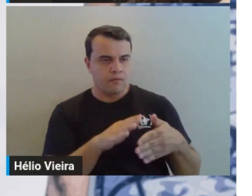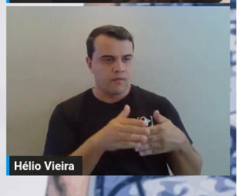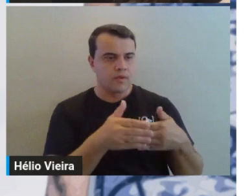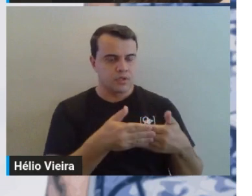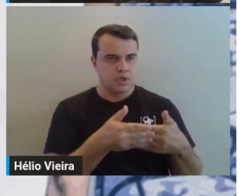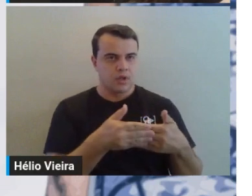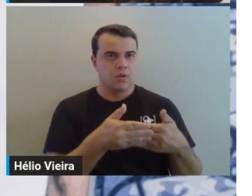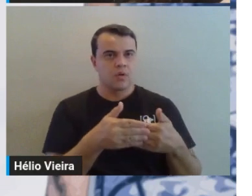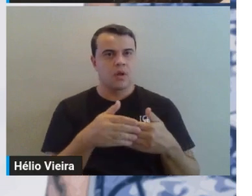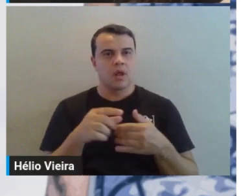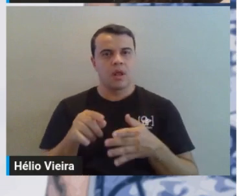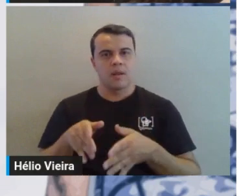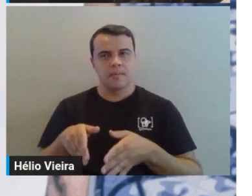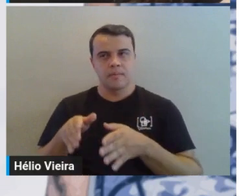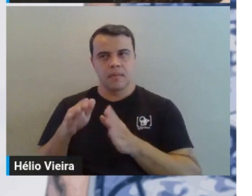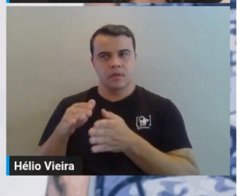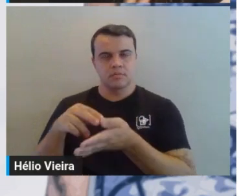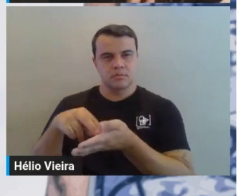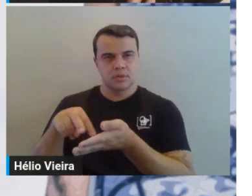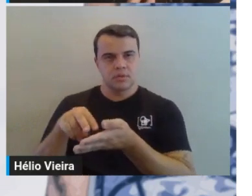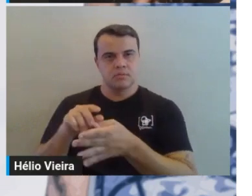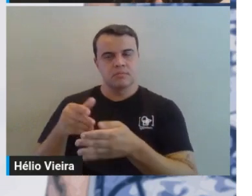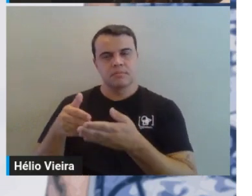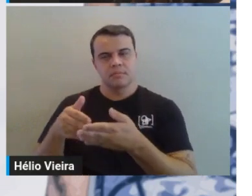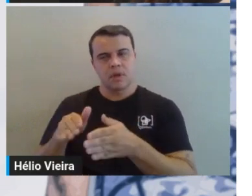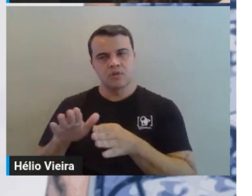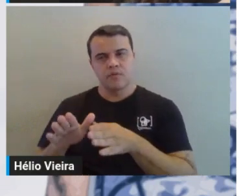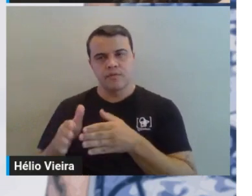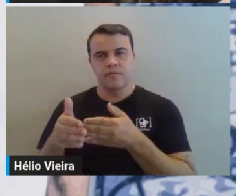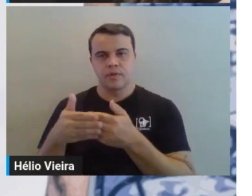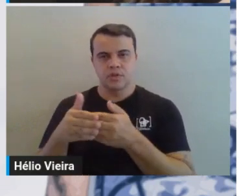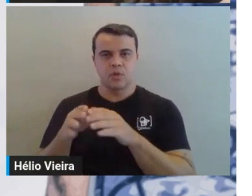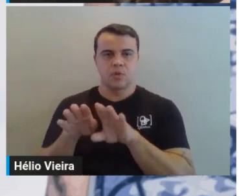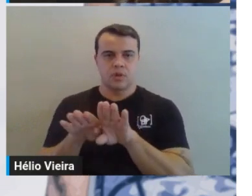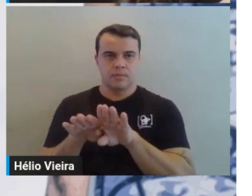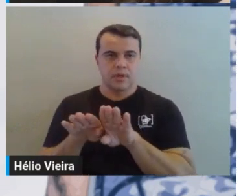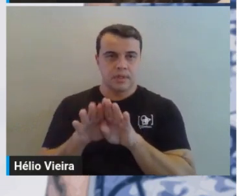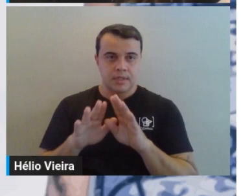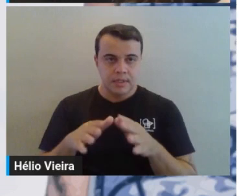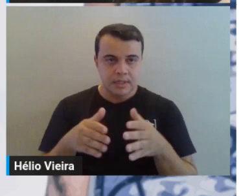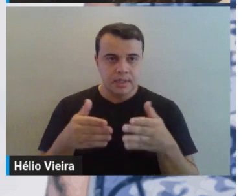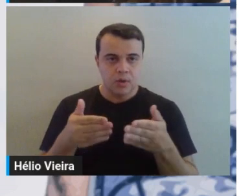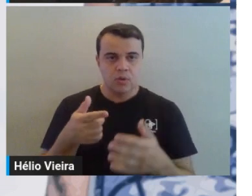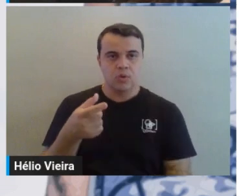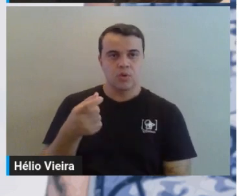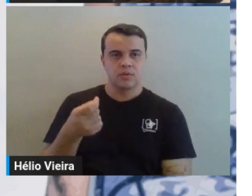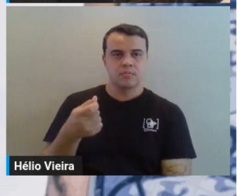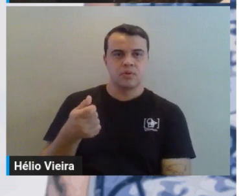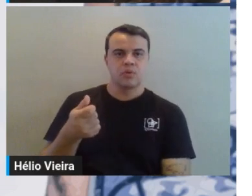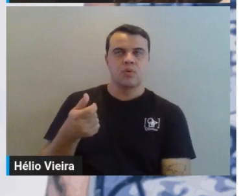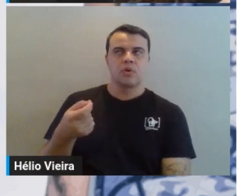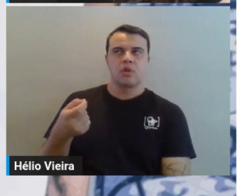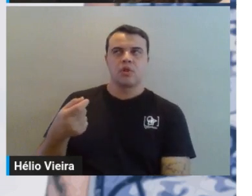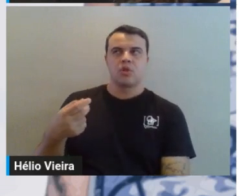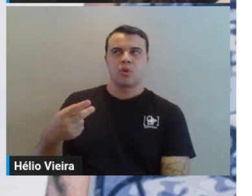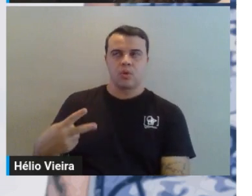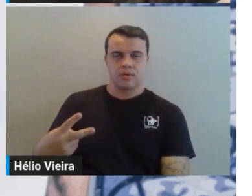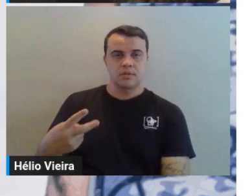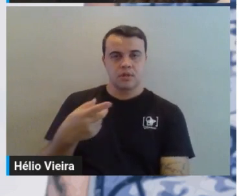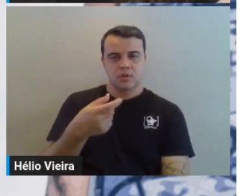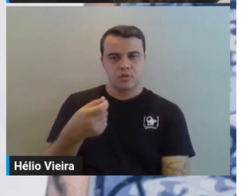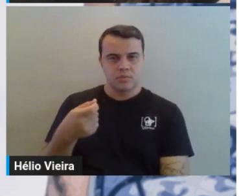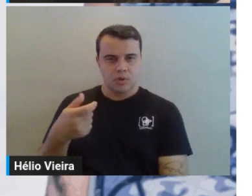também perde sua função, fica fechado. Então, em 2002, o